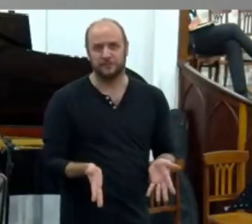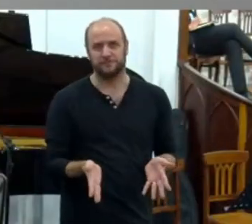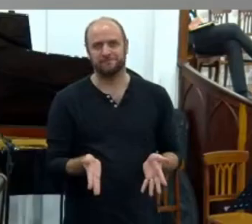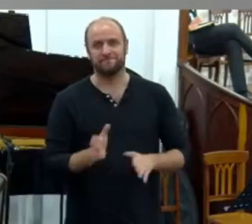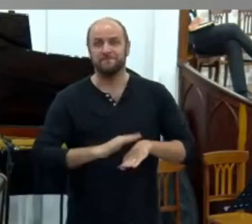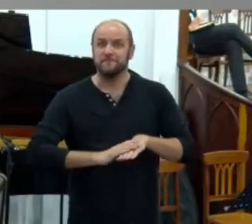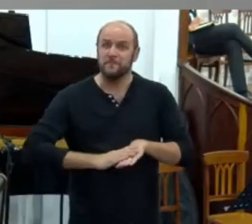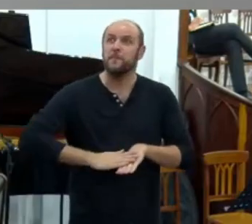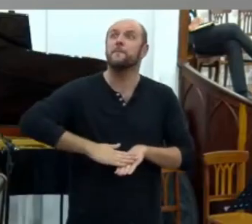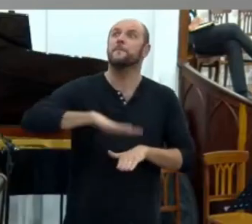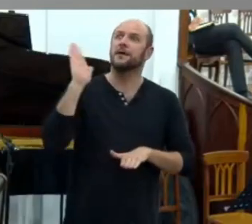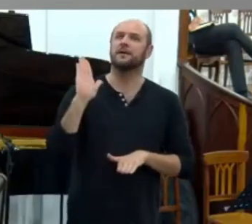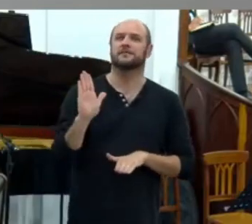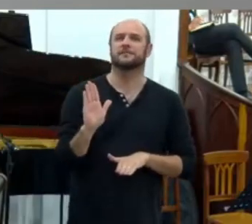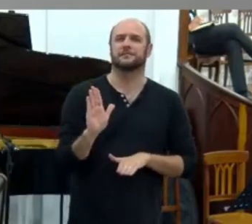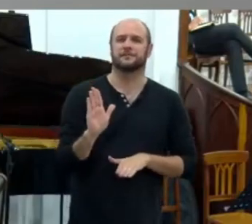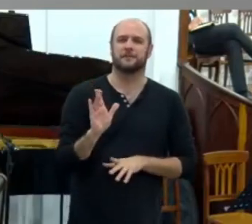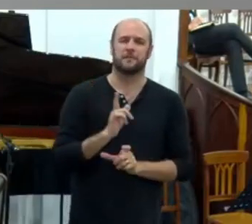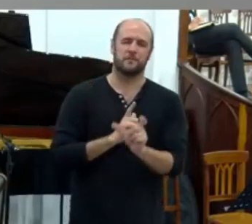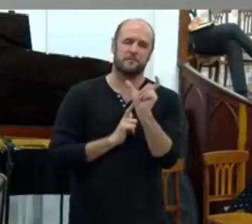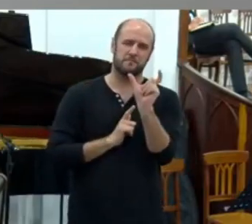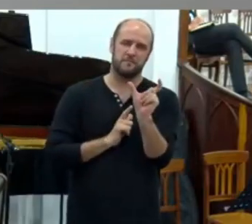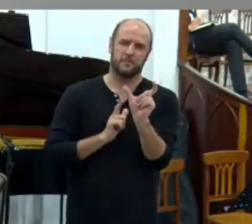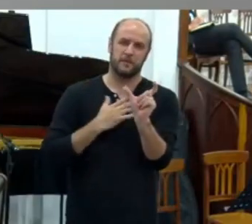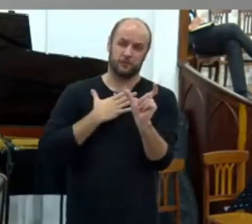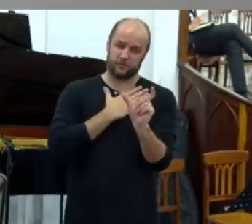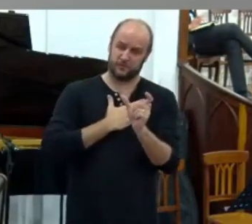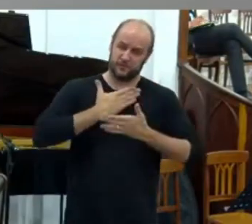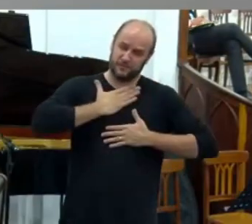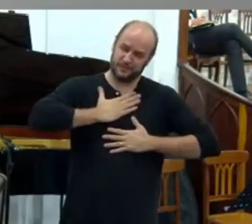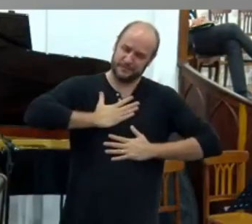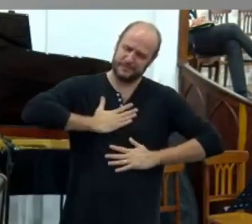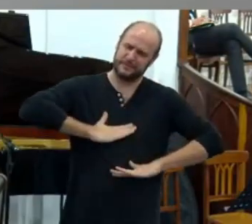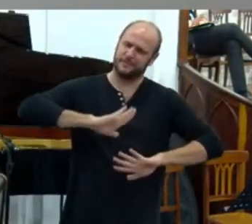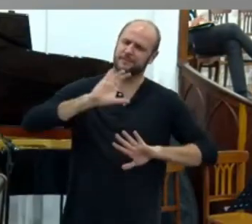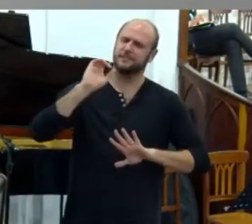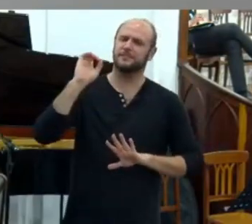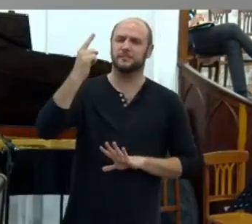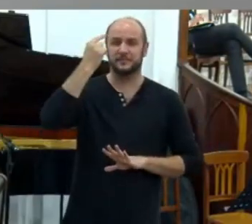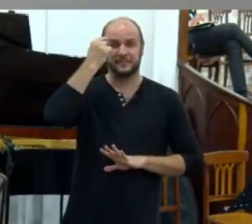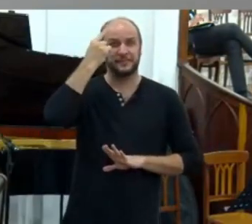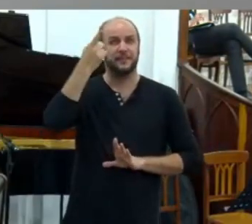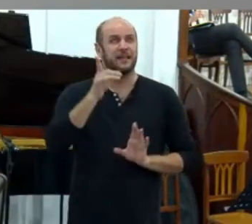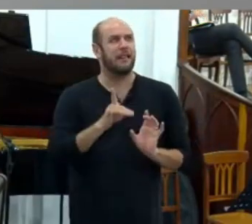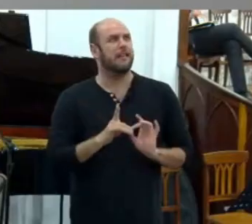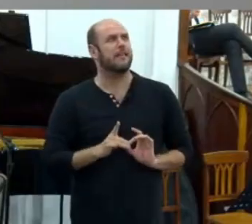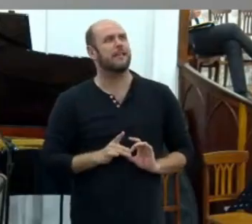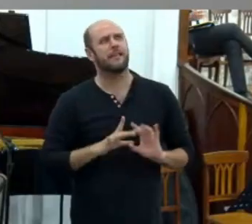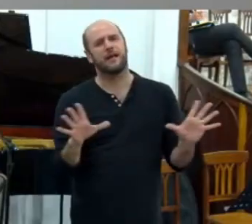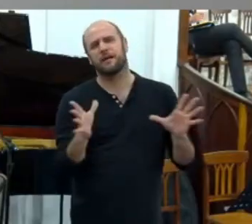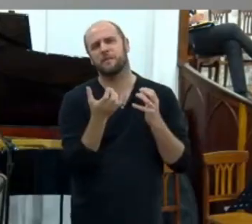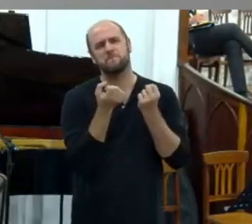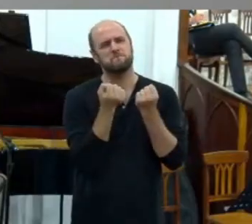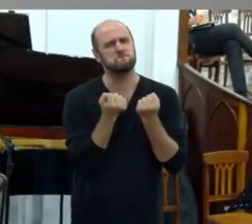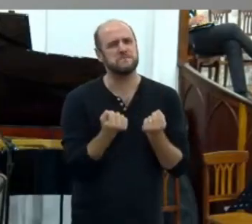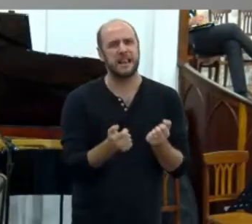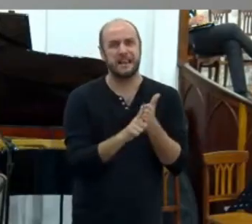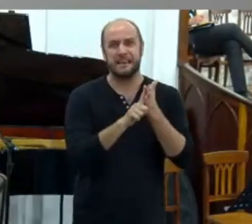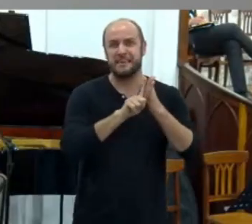Mas o termo descanso de Deus significa livres do peso das